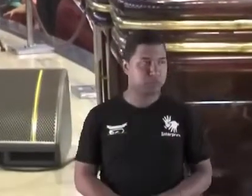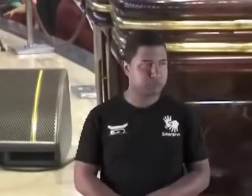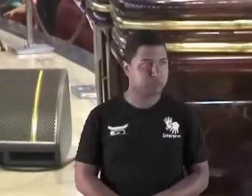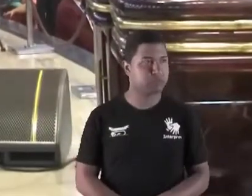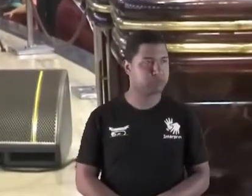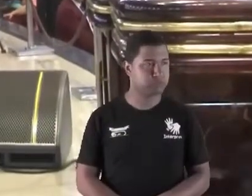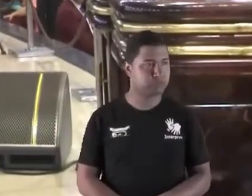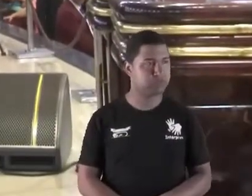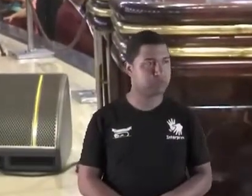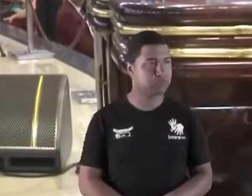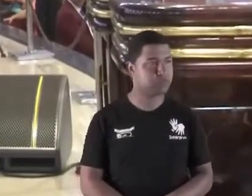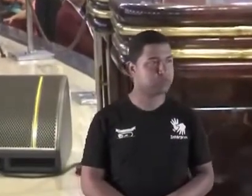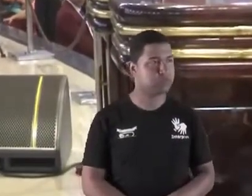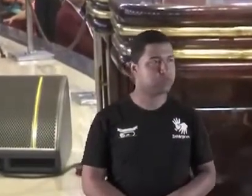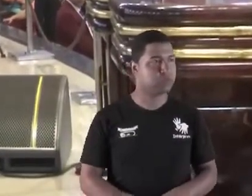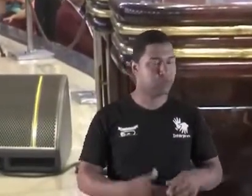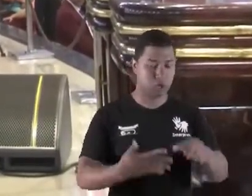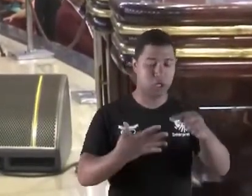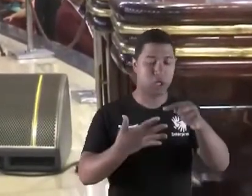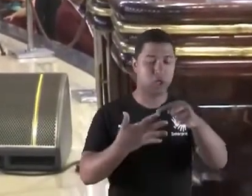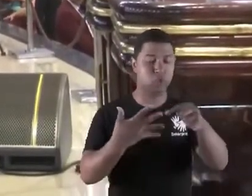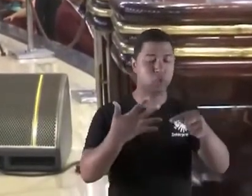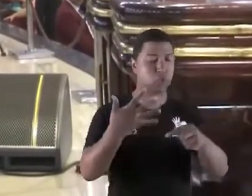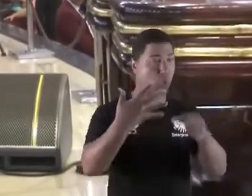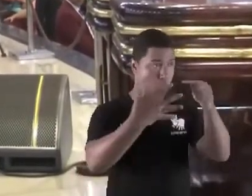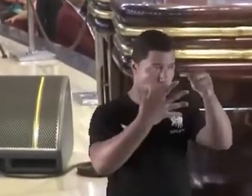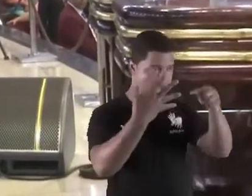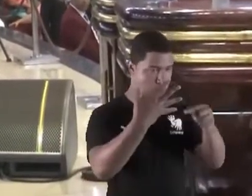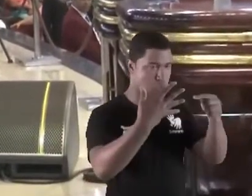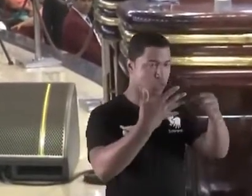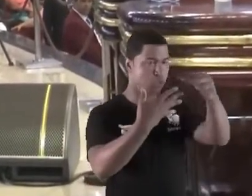Porque corpo não é para se mostrar.